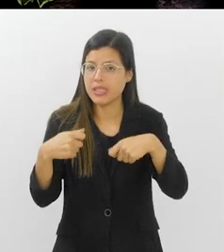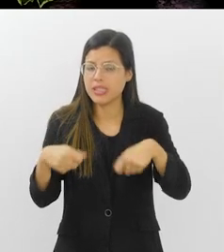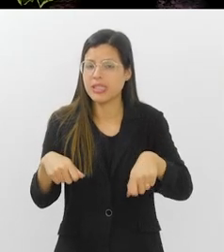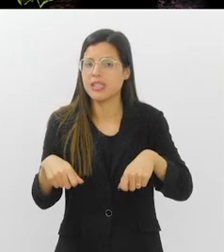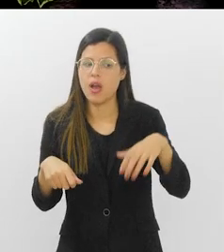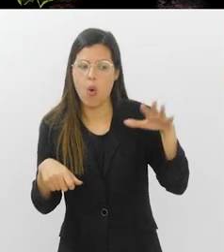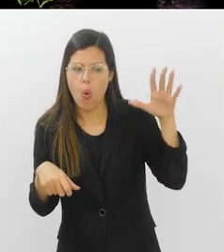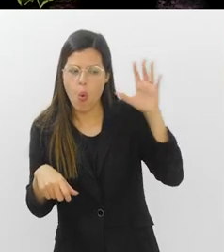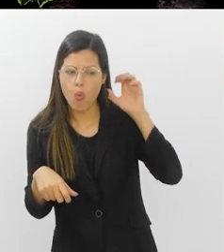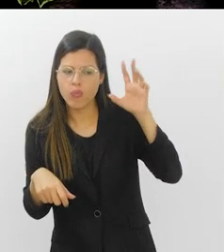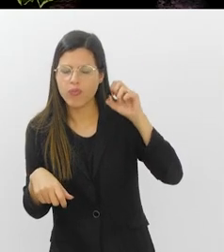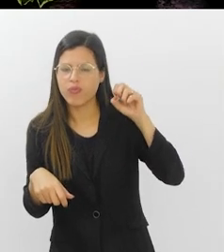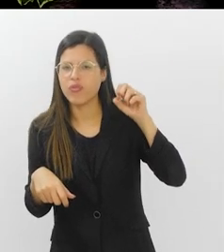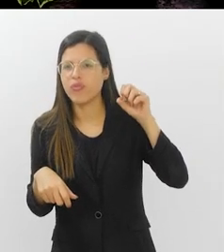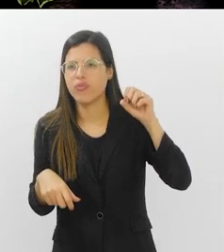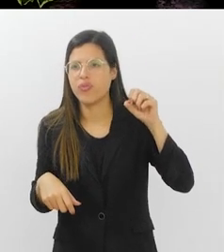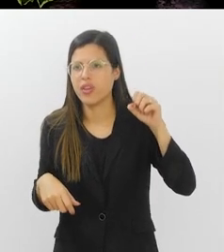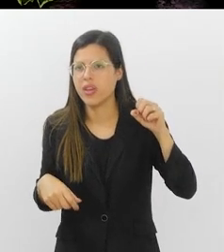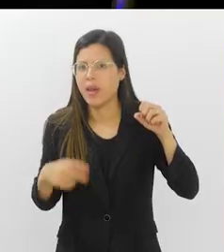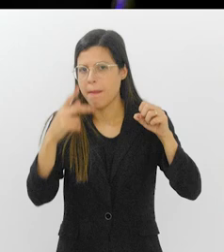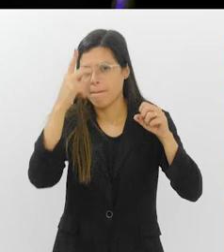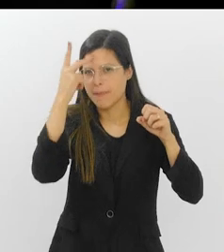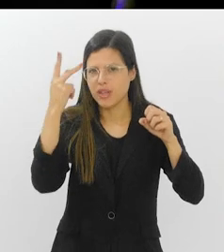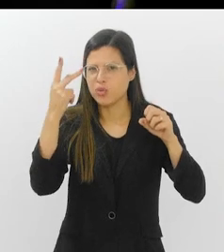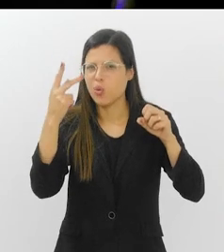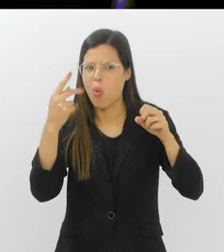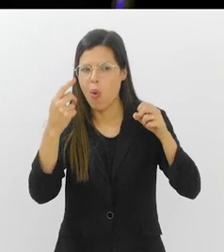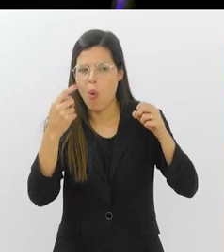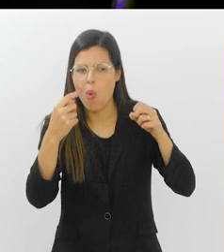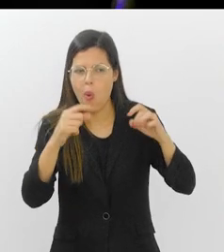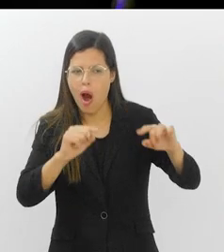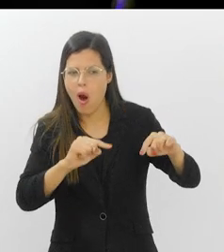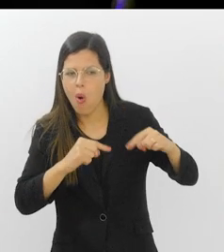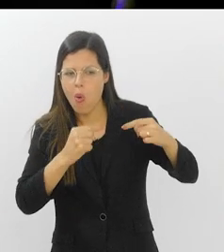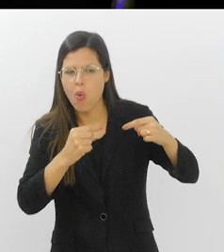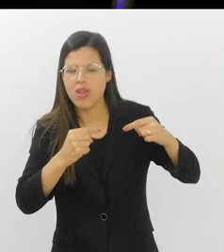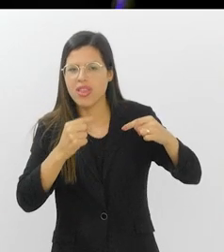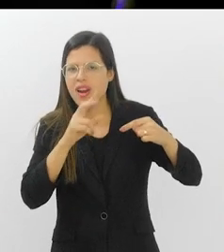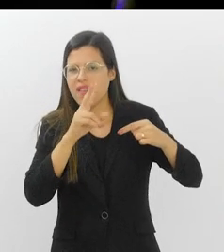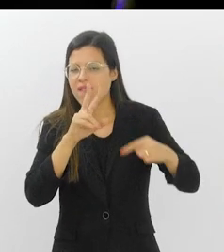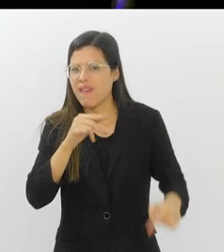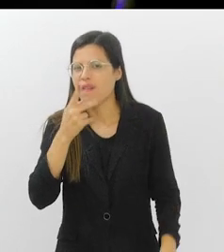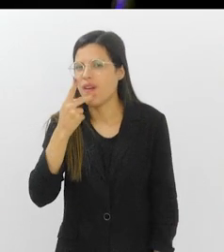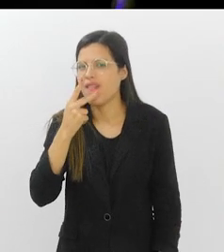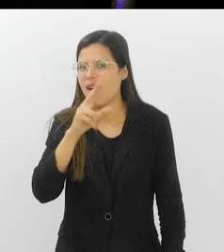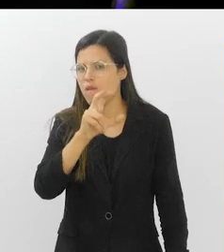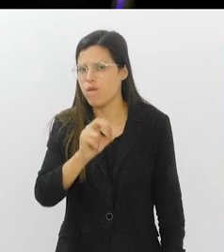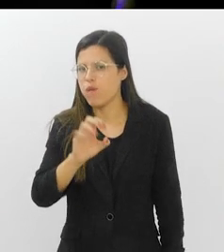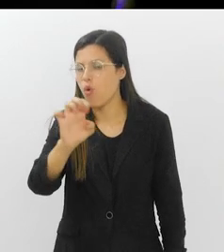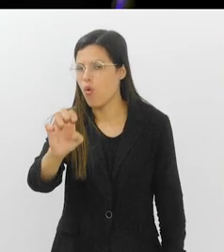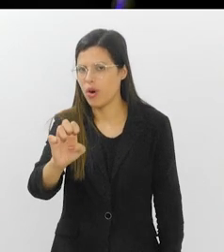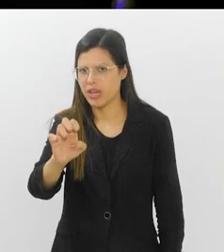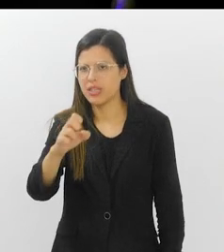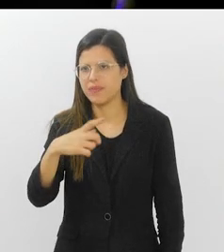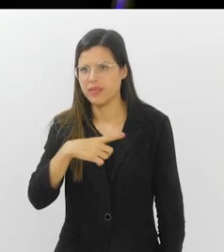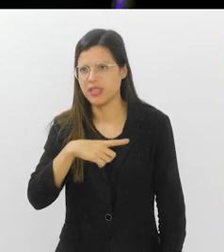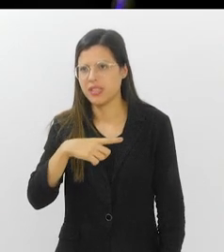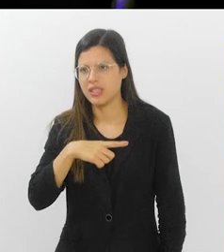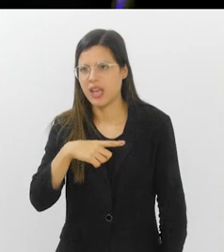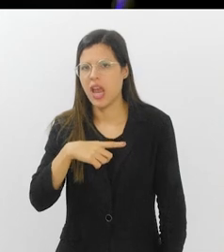mas ao mesmo tempo a gente precisa prestar atenção no adversário que vai vir em direção a você e ele vai falar voi Então você tem